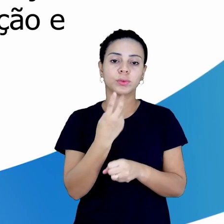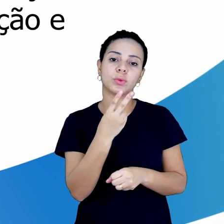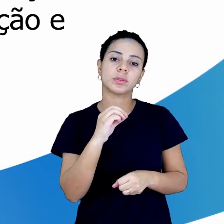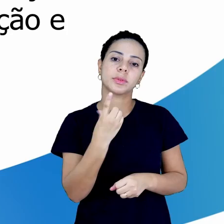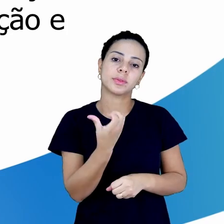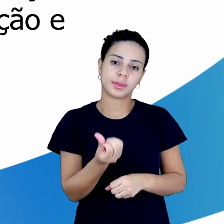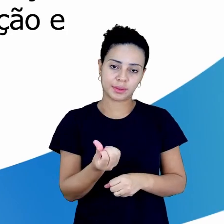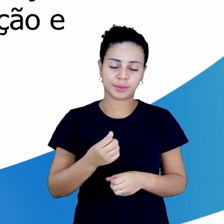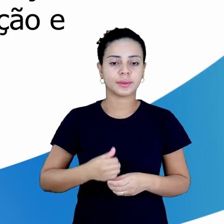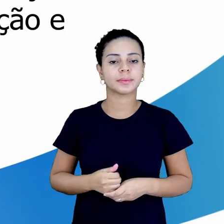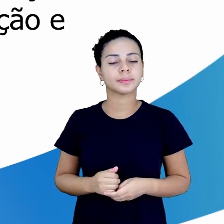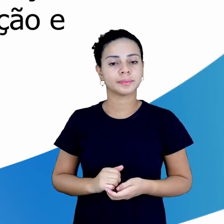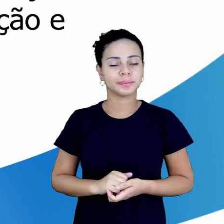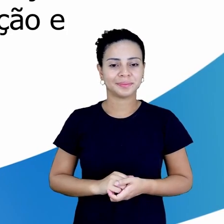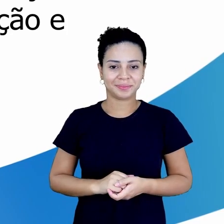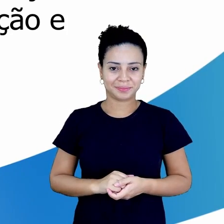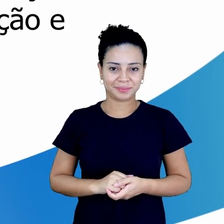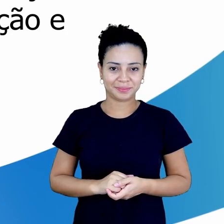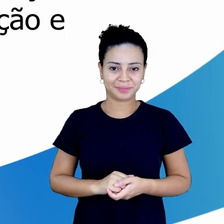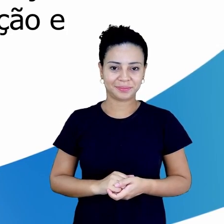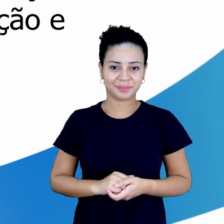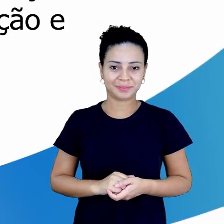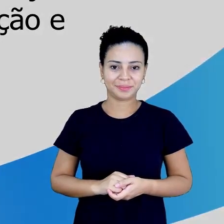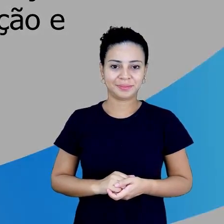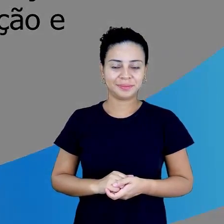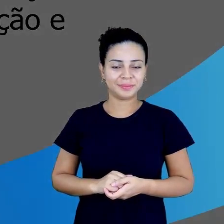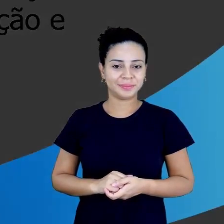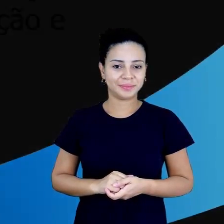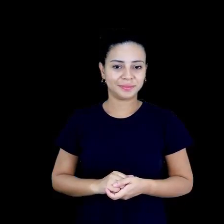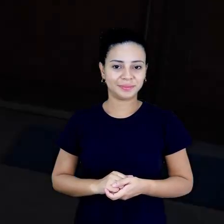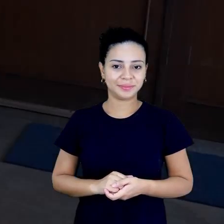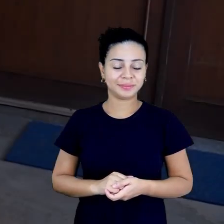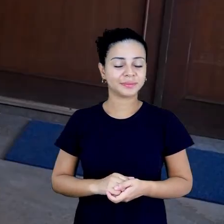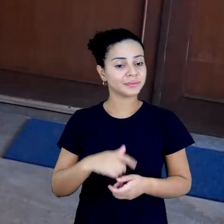2016, da Associação Brasileira de Normas Técnicas.